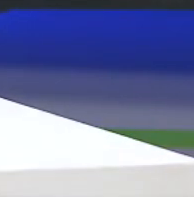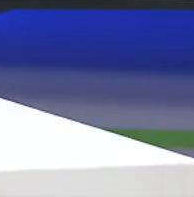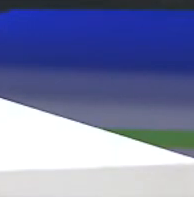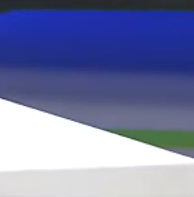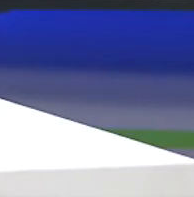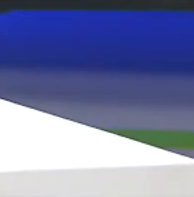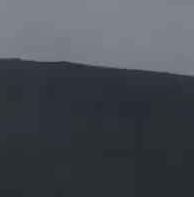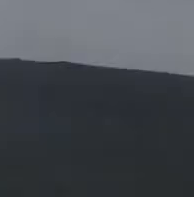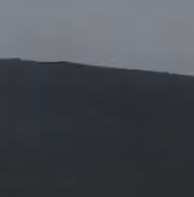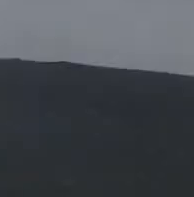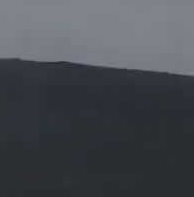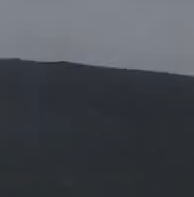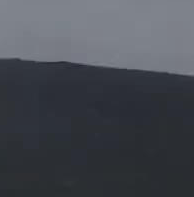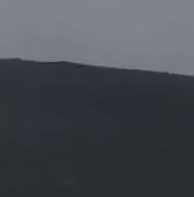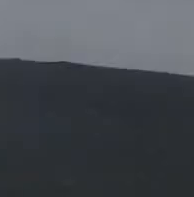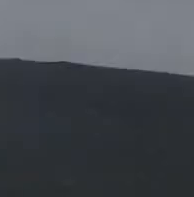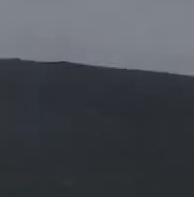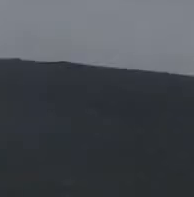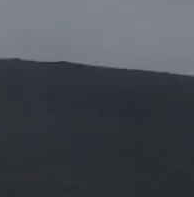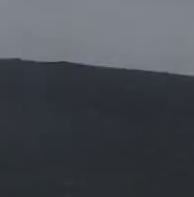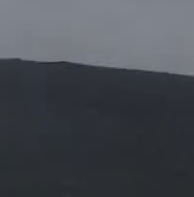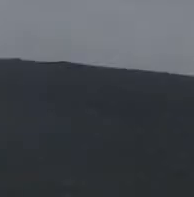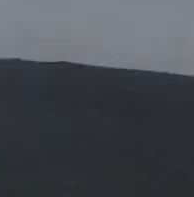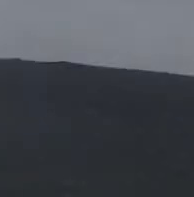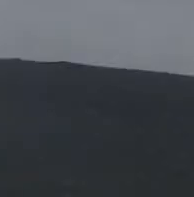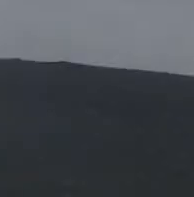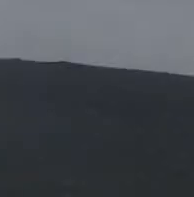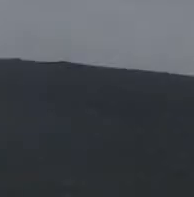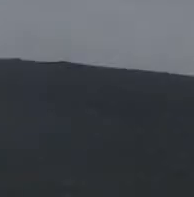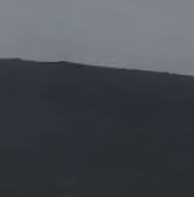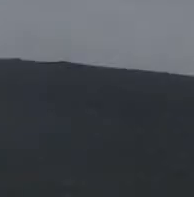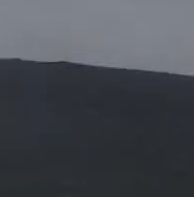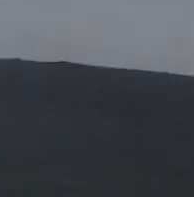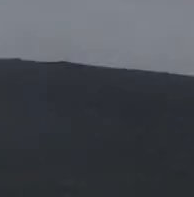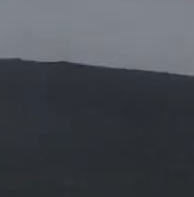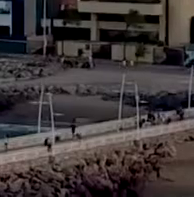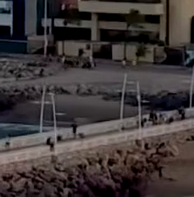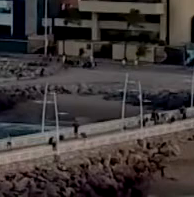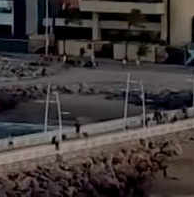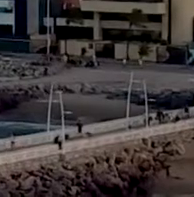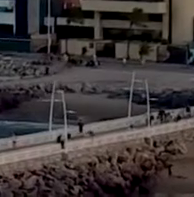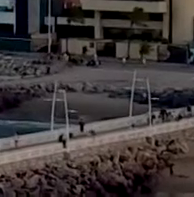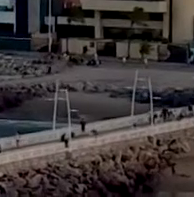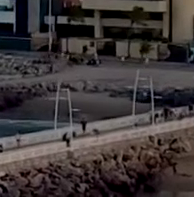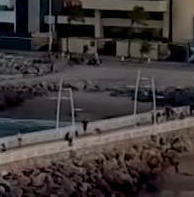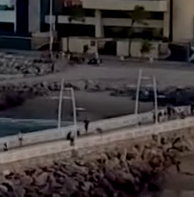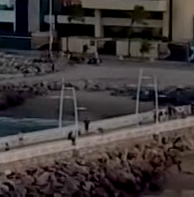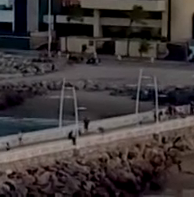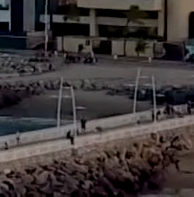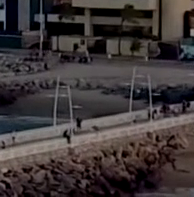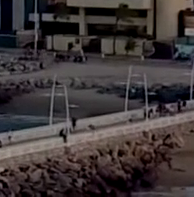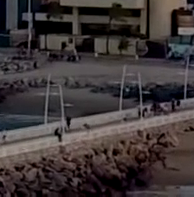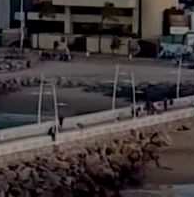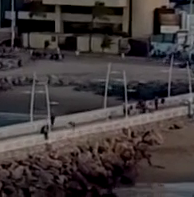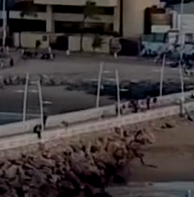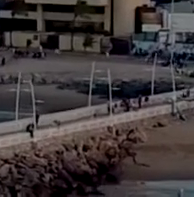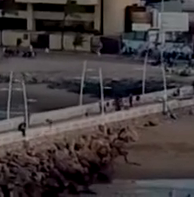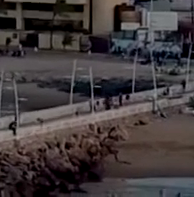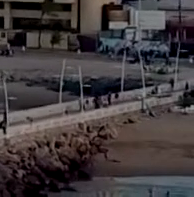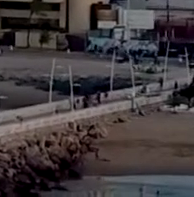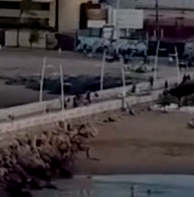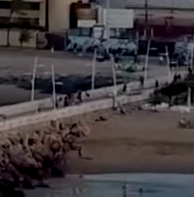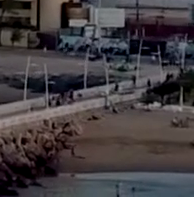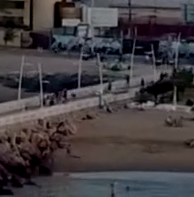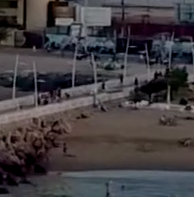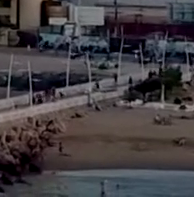Olá, boa noite. Encontro na Assembleia discute demandas hídricas do Estado. Fortaleza é a única capital do Nordeste entre